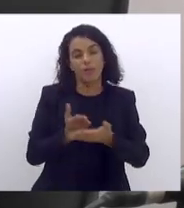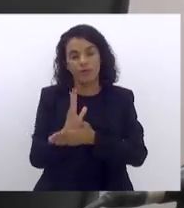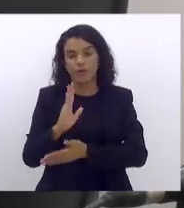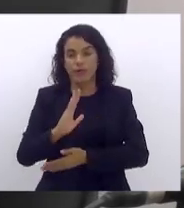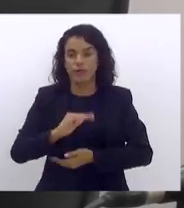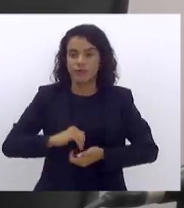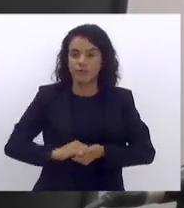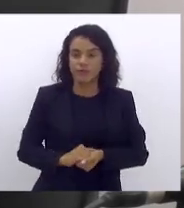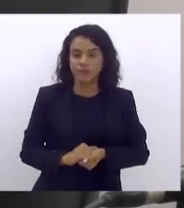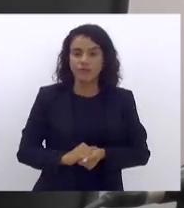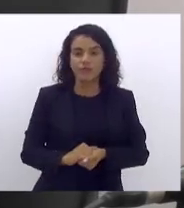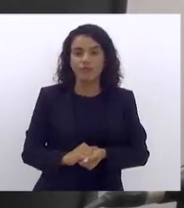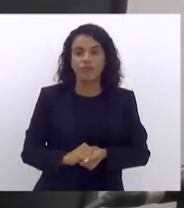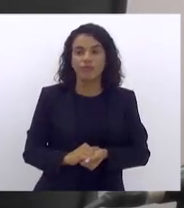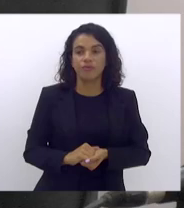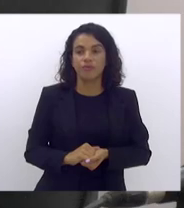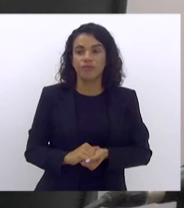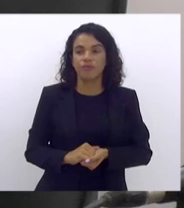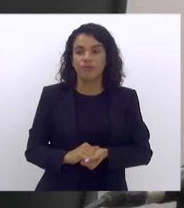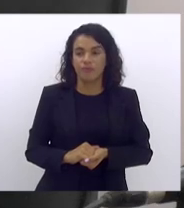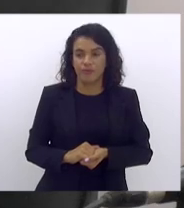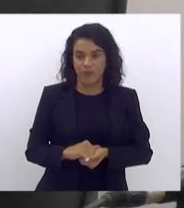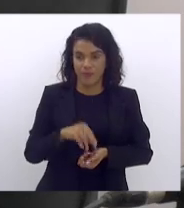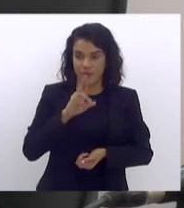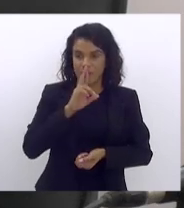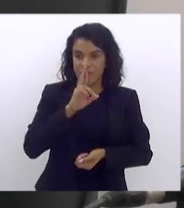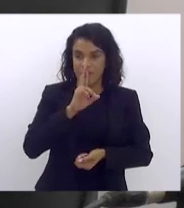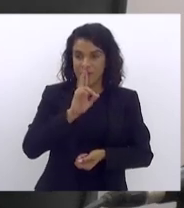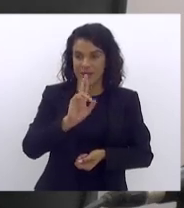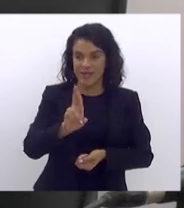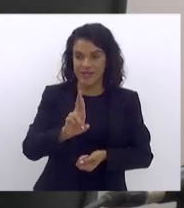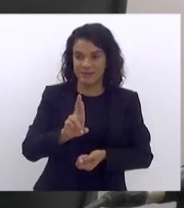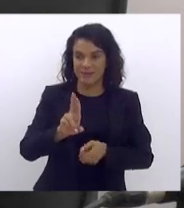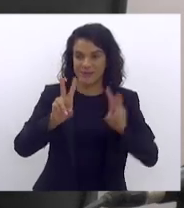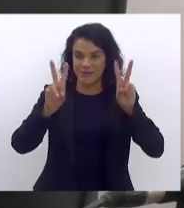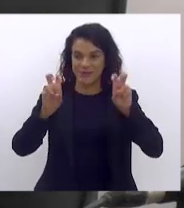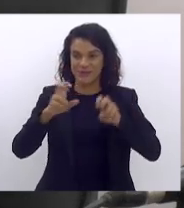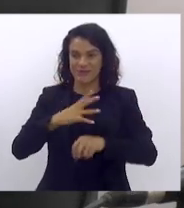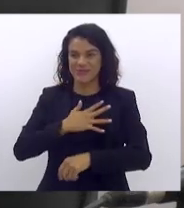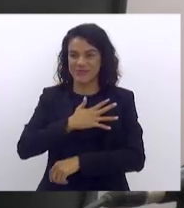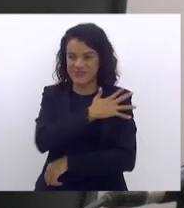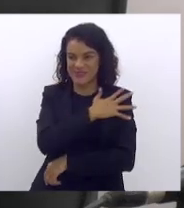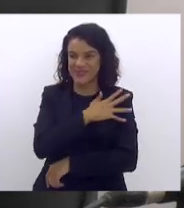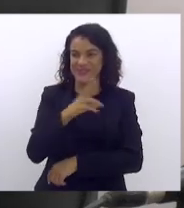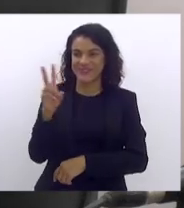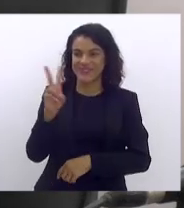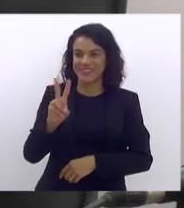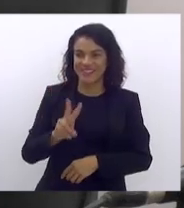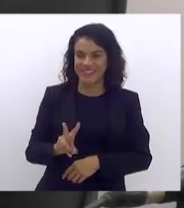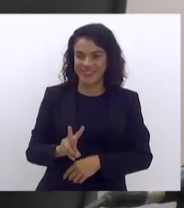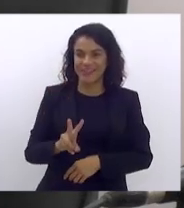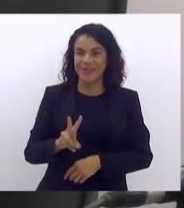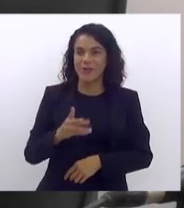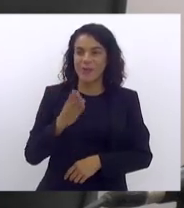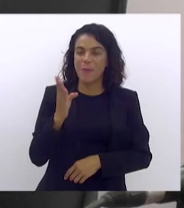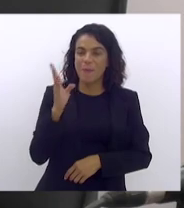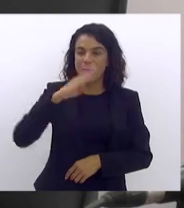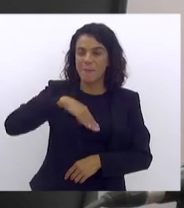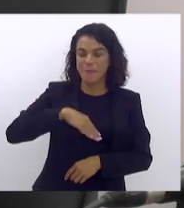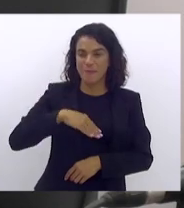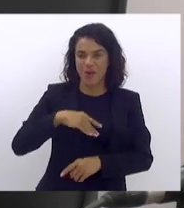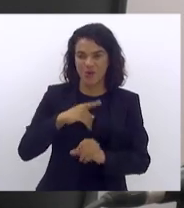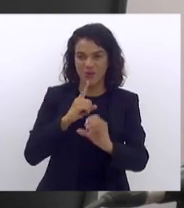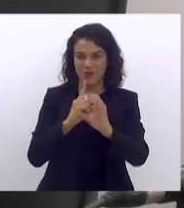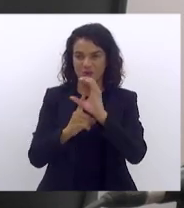Aprovado. Declaração de voto. Vou responder a Vossa Excelência sobre a ditadura venezuelana e os males do comunismo que